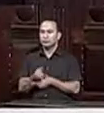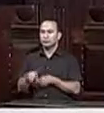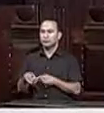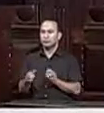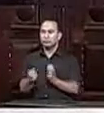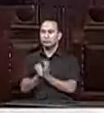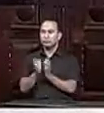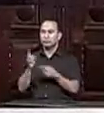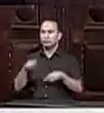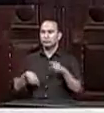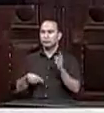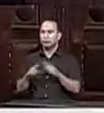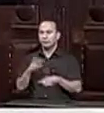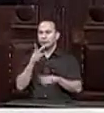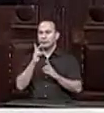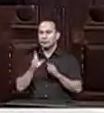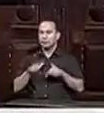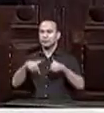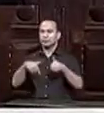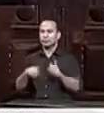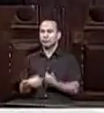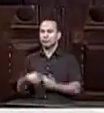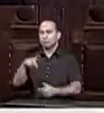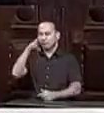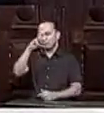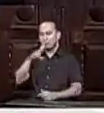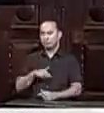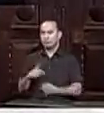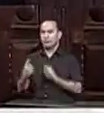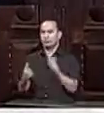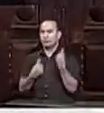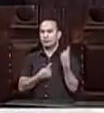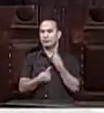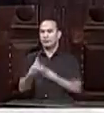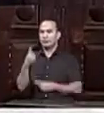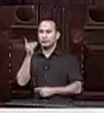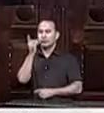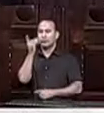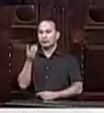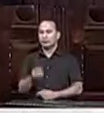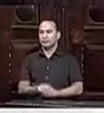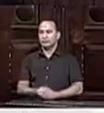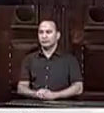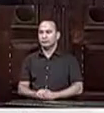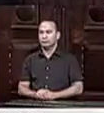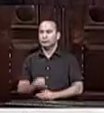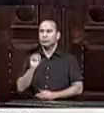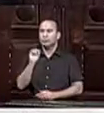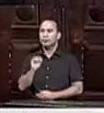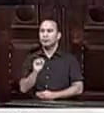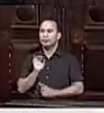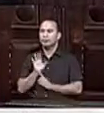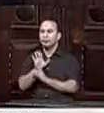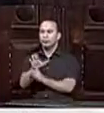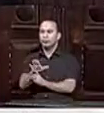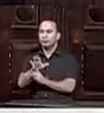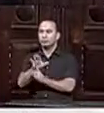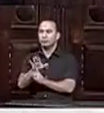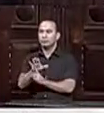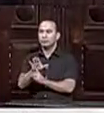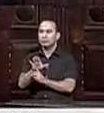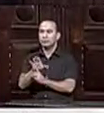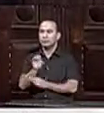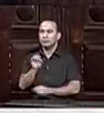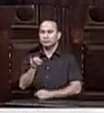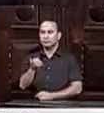valer o desempenho pessoal de cada um concorrente. E que implica esse